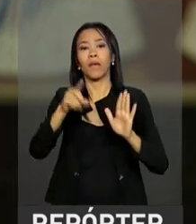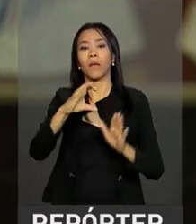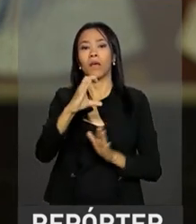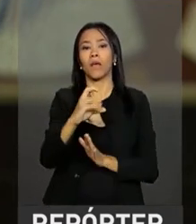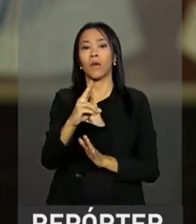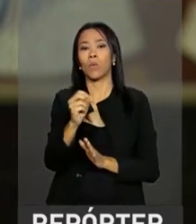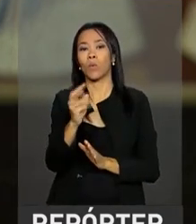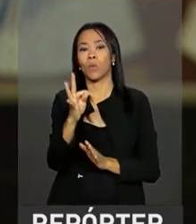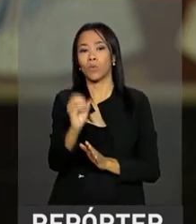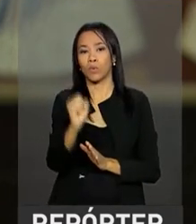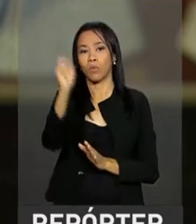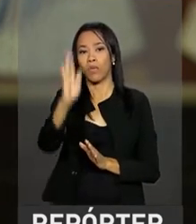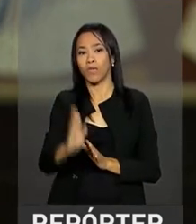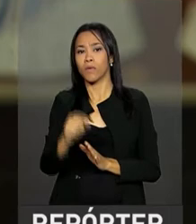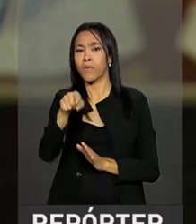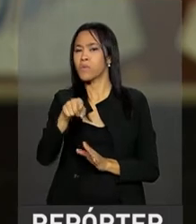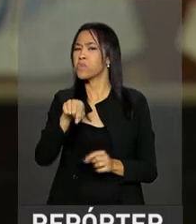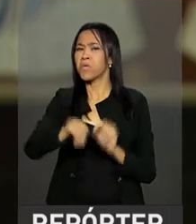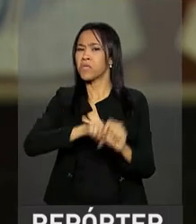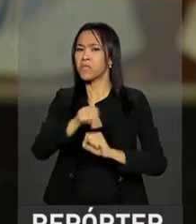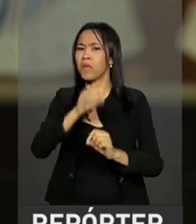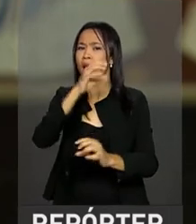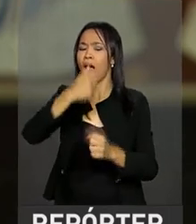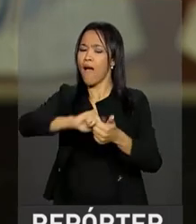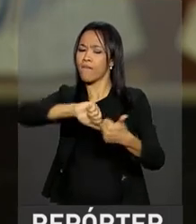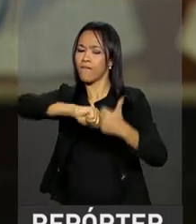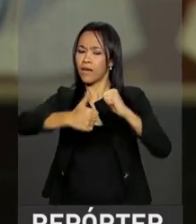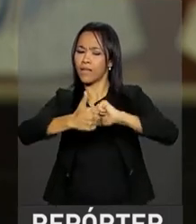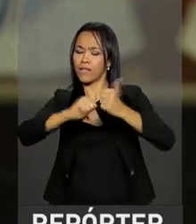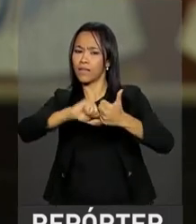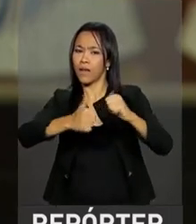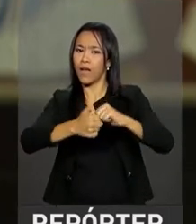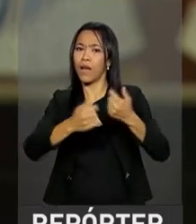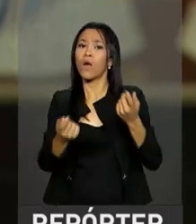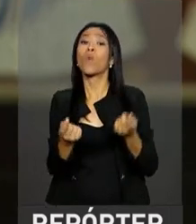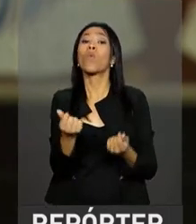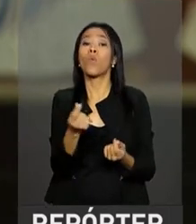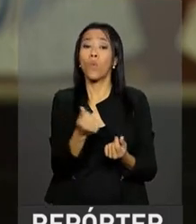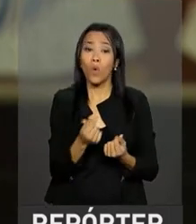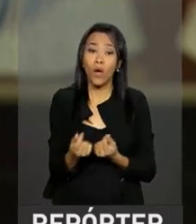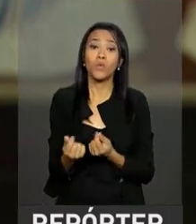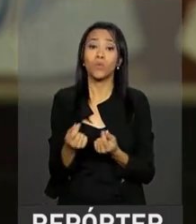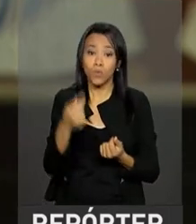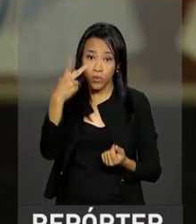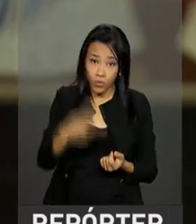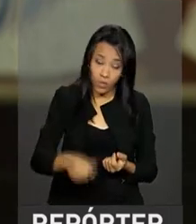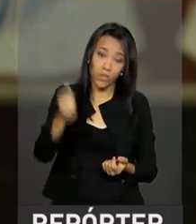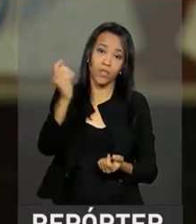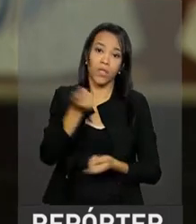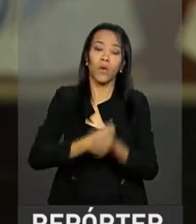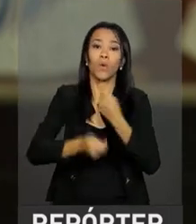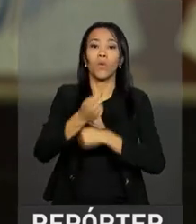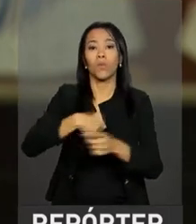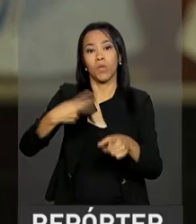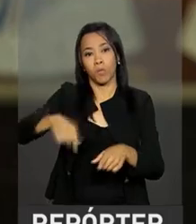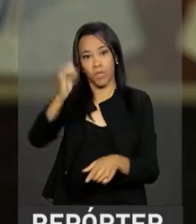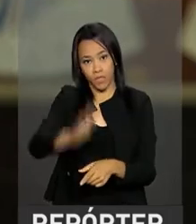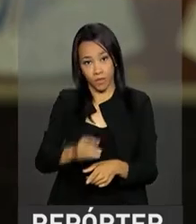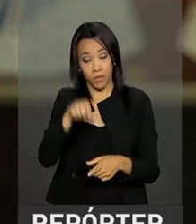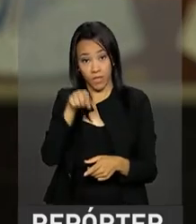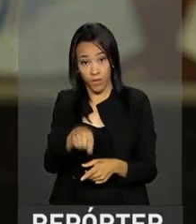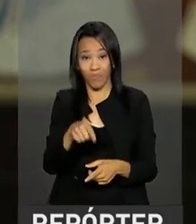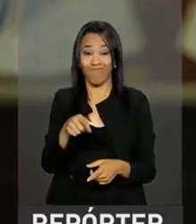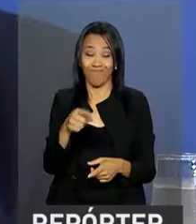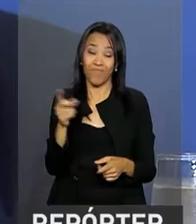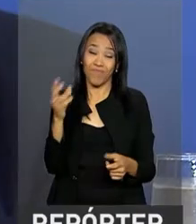cálculo utilizado para avaliar quanto custa produzir na economia brasileira e nessa conta entra uma grande barreira a